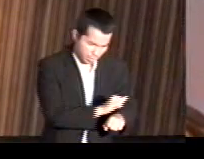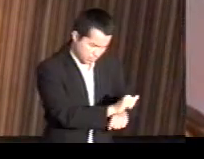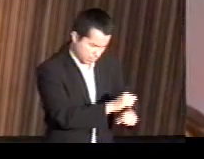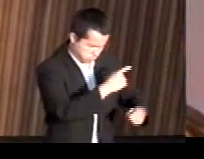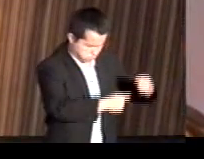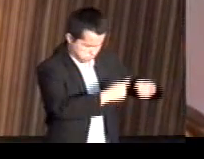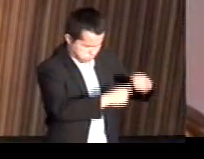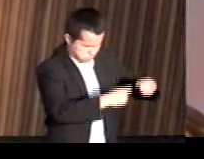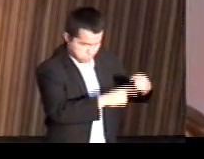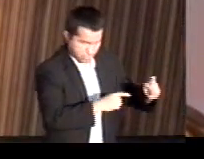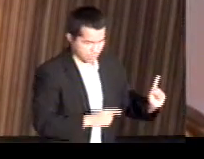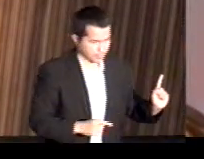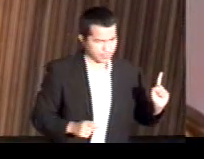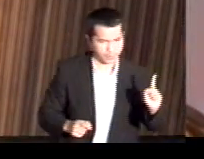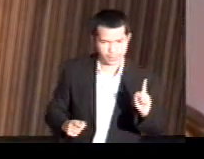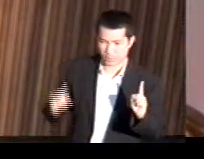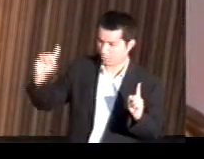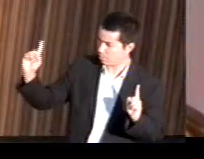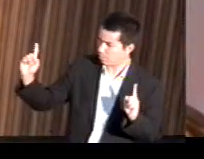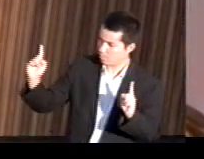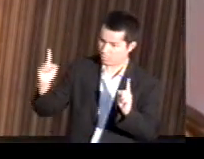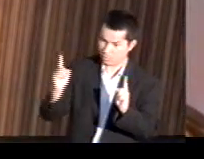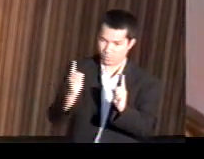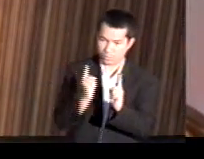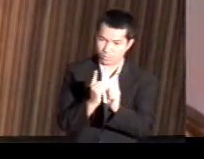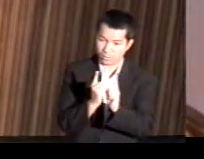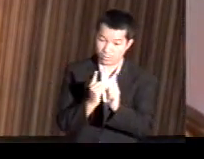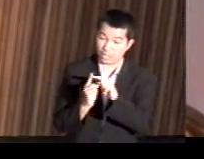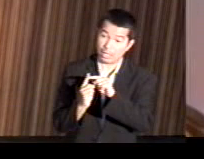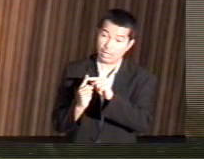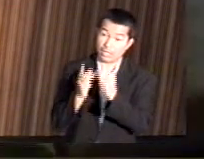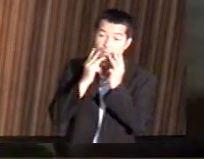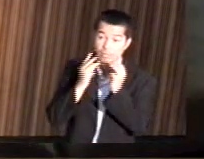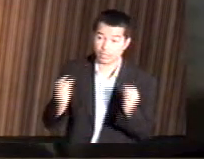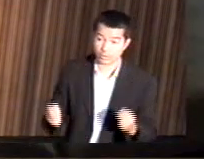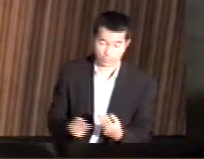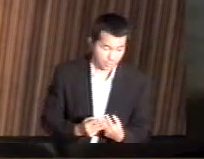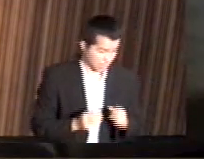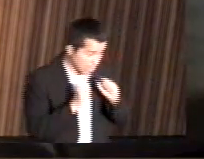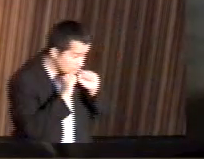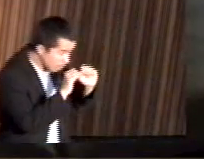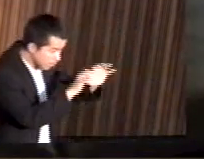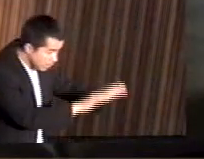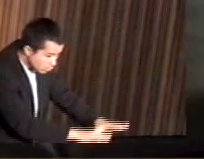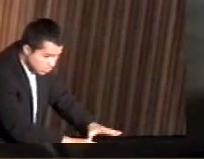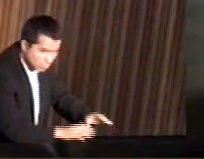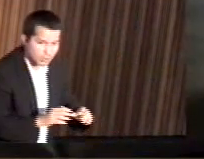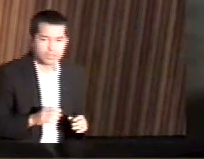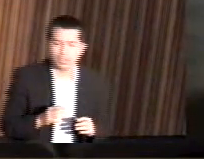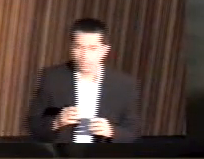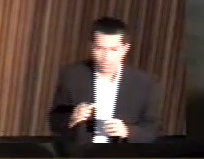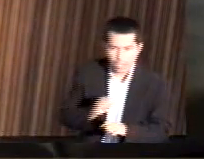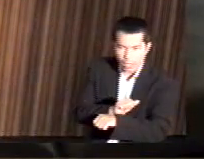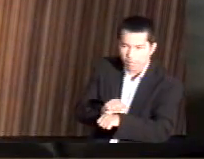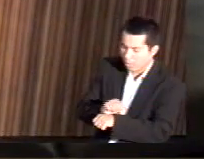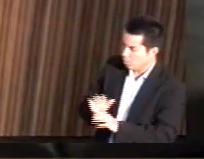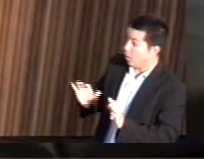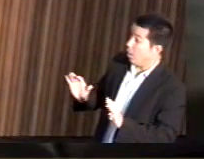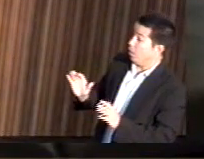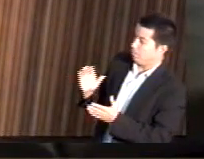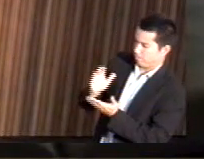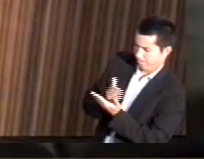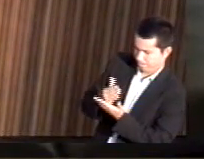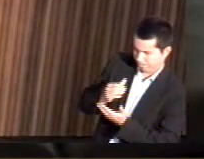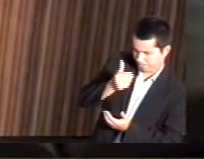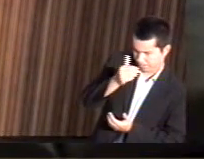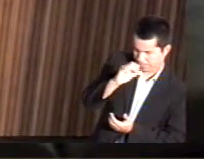reis, Melquisedeque foi ao encontro dele e o abençoou. E Abrão lhe deu a 10ª parte